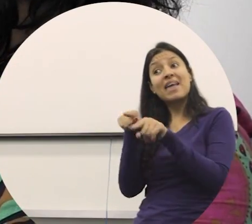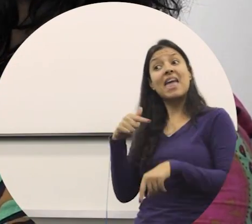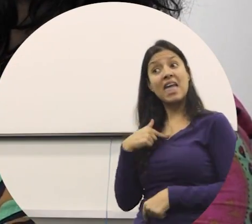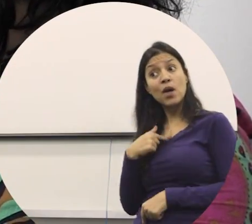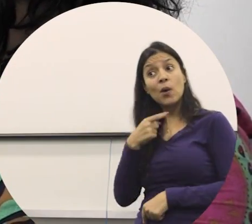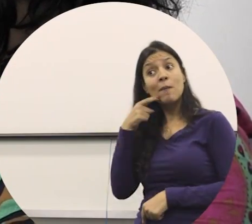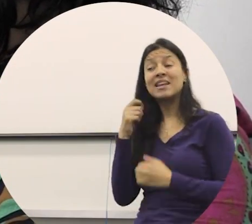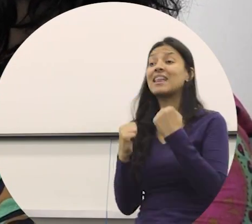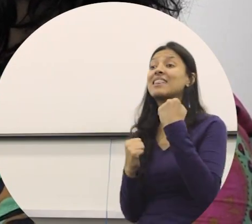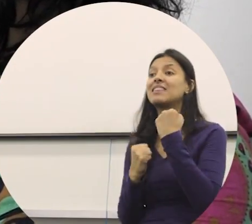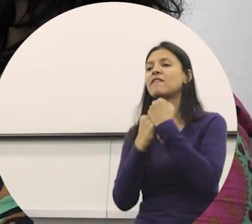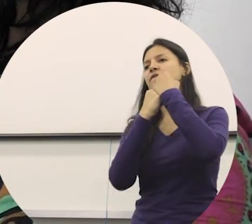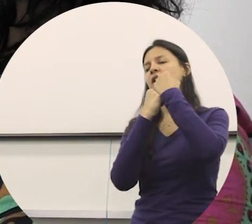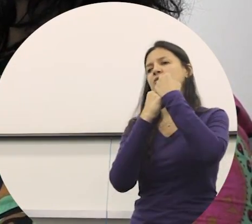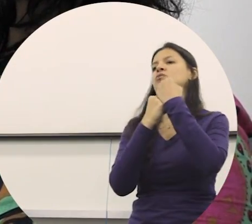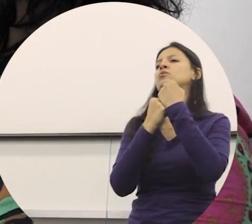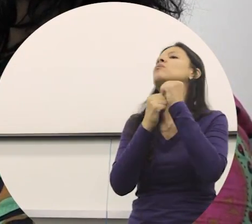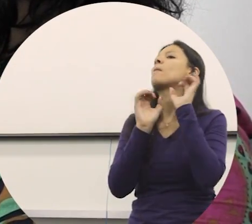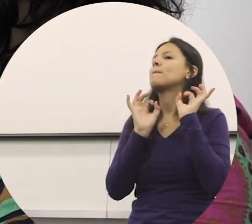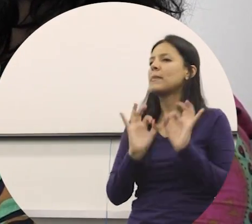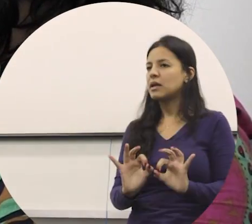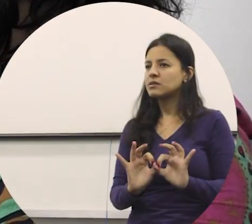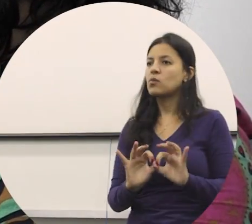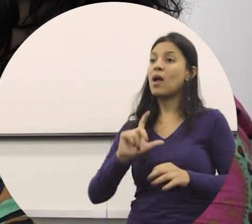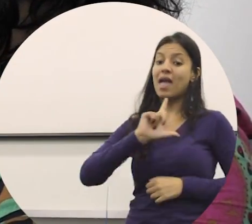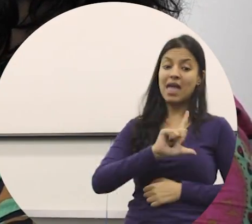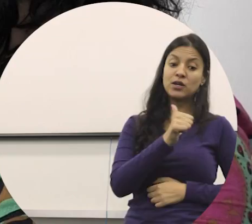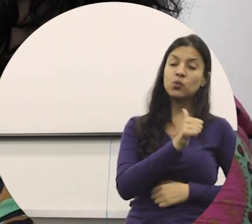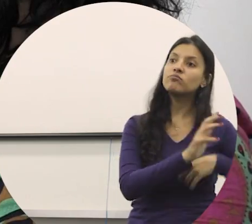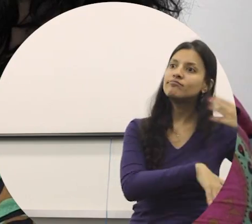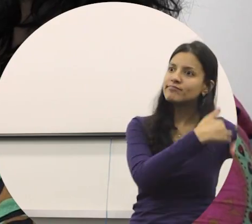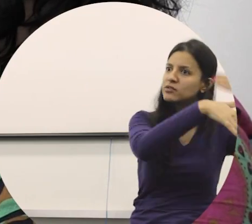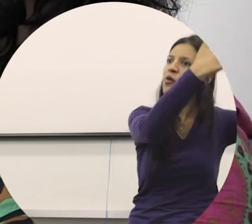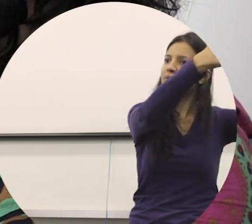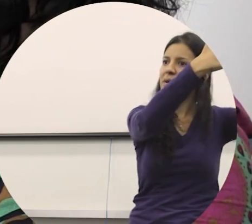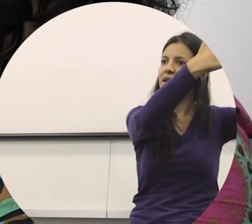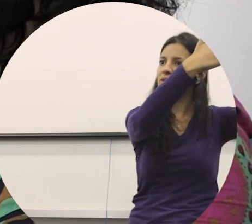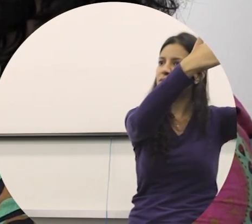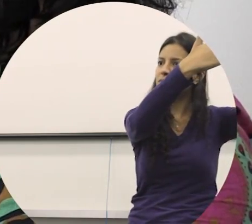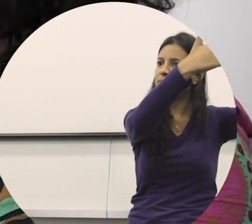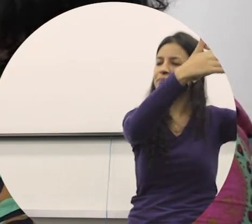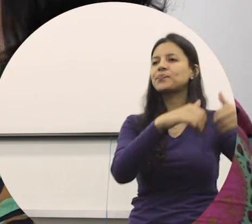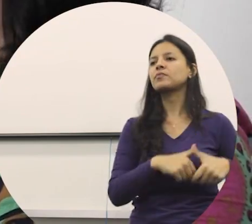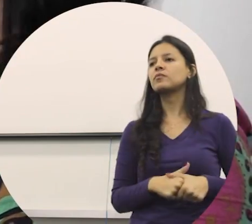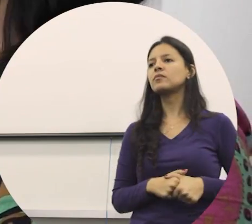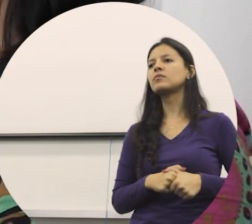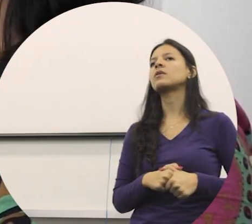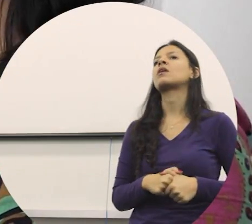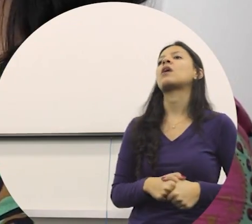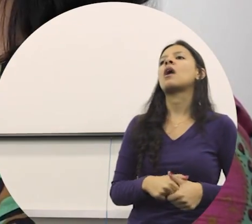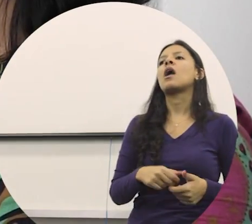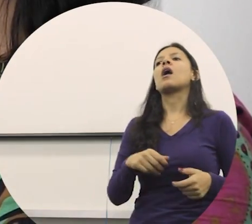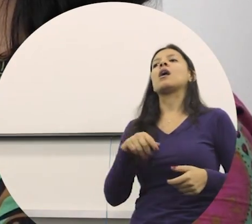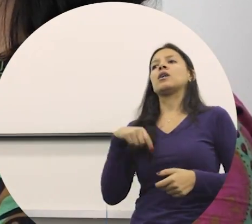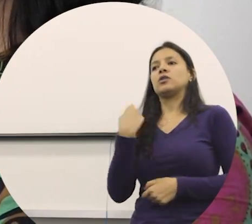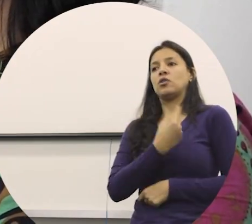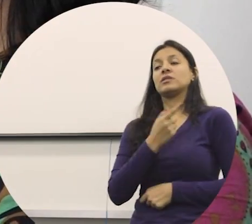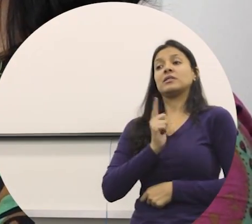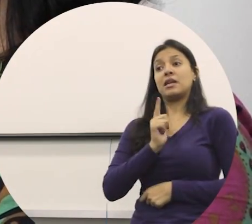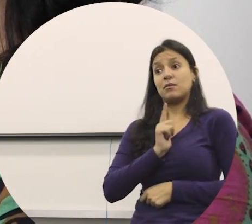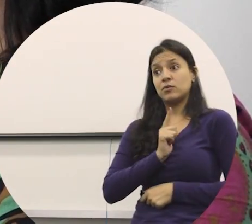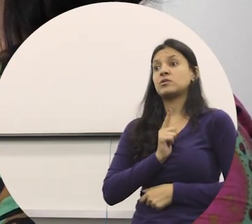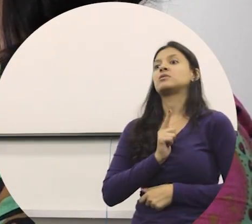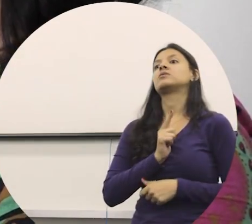defendo totalmente o desenvolvimento de L1. Né? Nós temos uma liberdade dentro